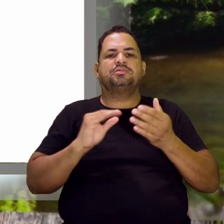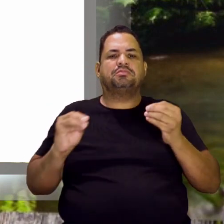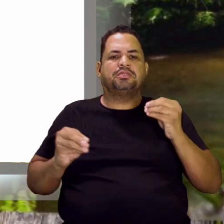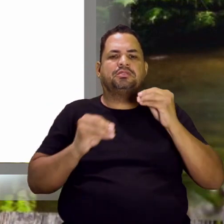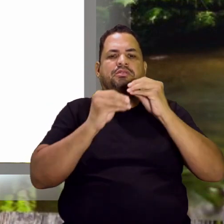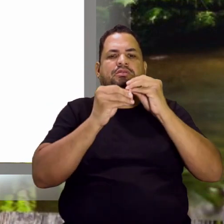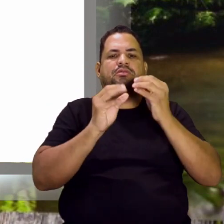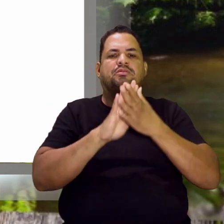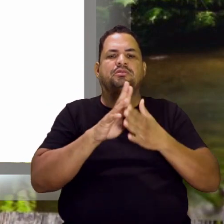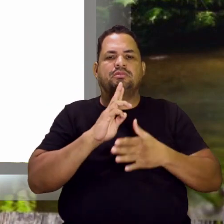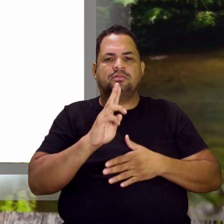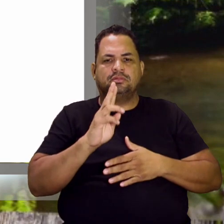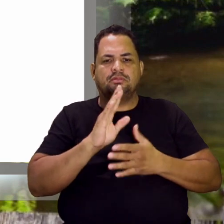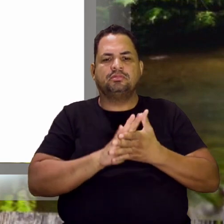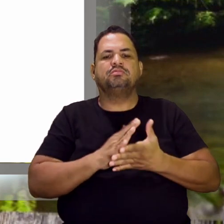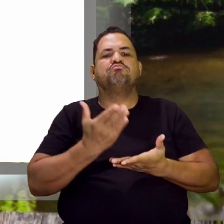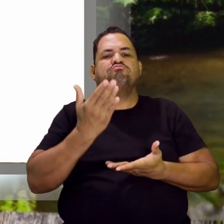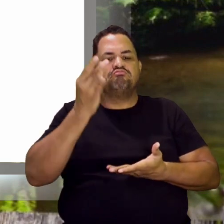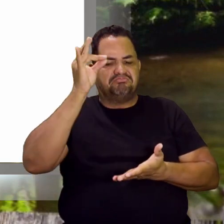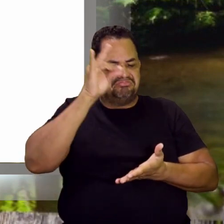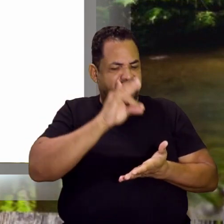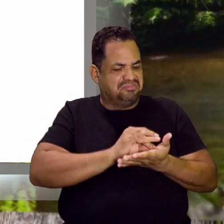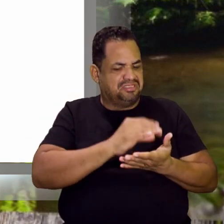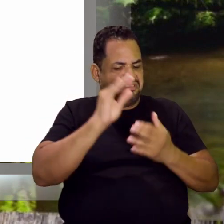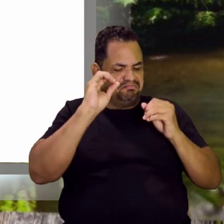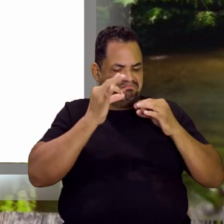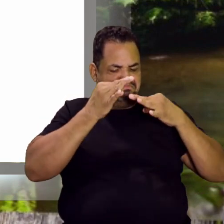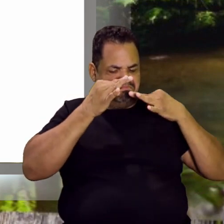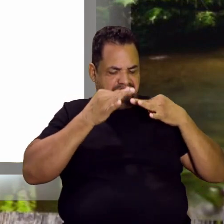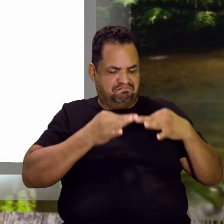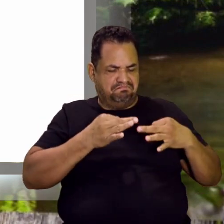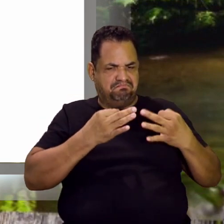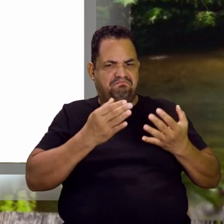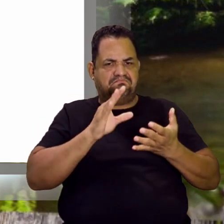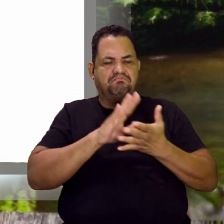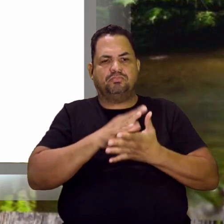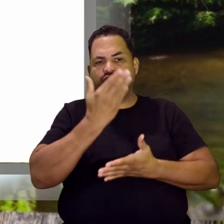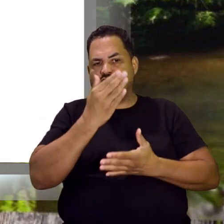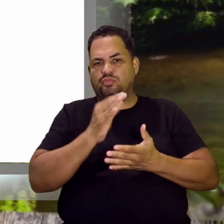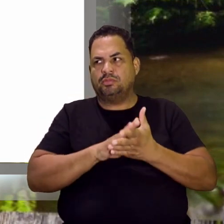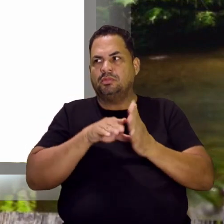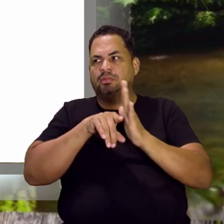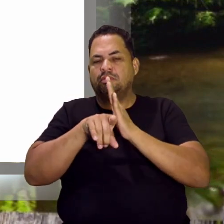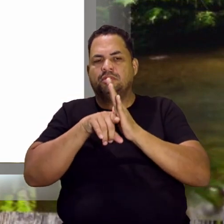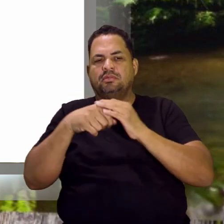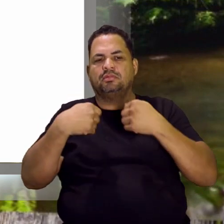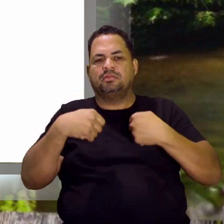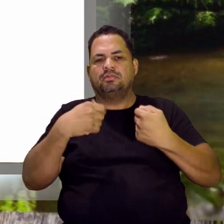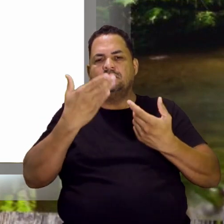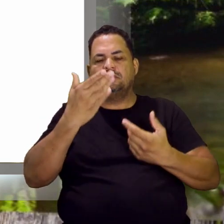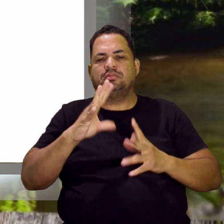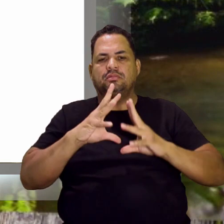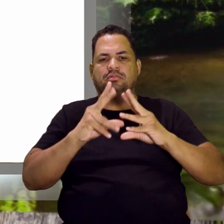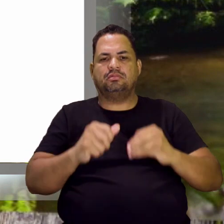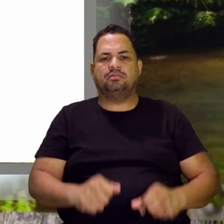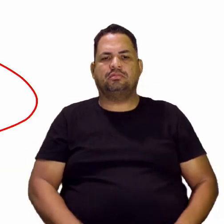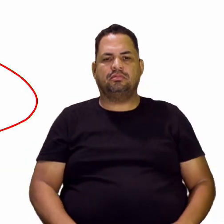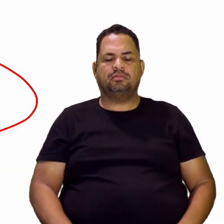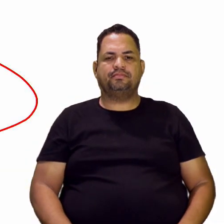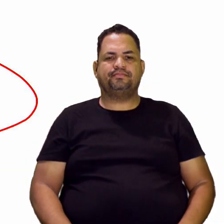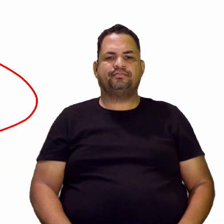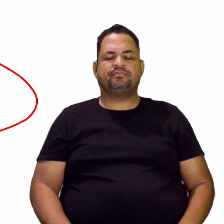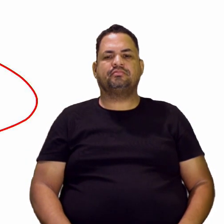sempre confirmando que o estudo dele realmente era necessário, né, para entender aquilo tudo. Vamos